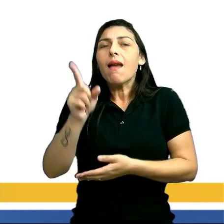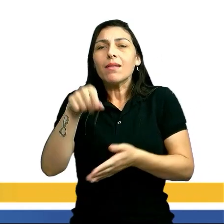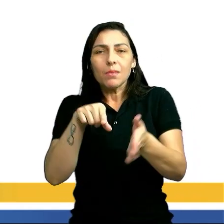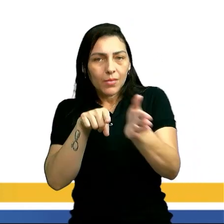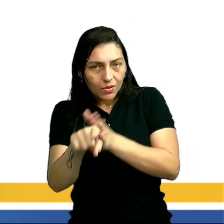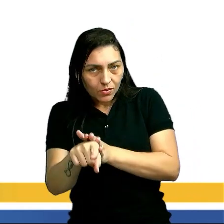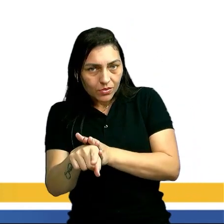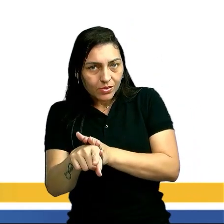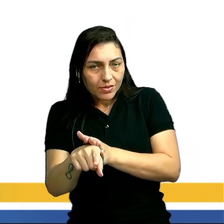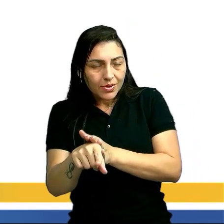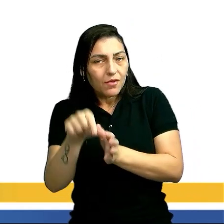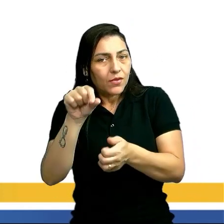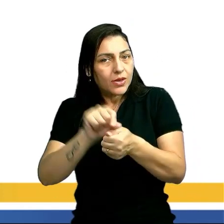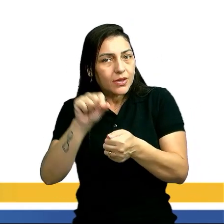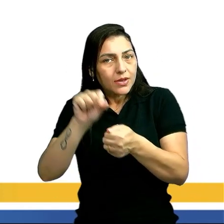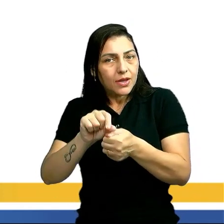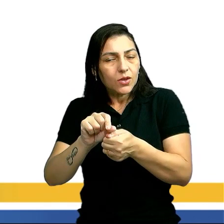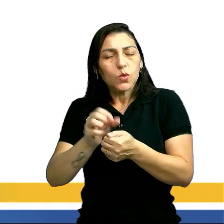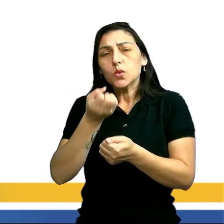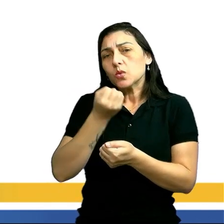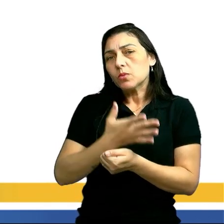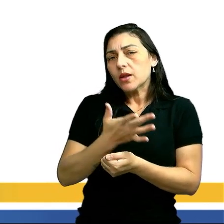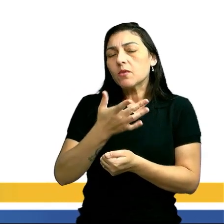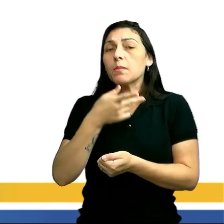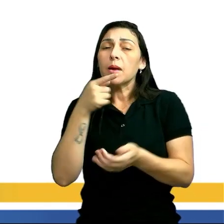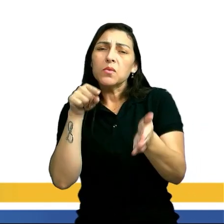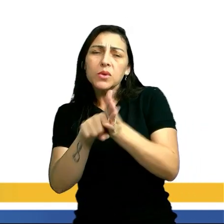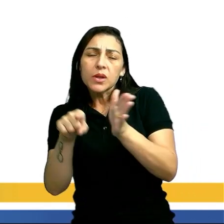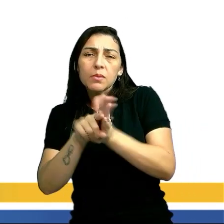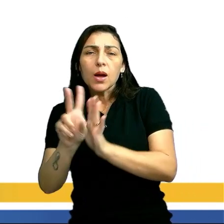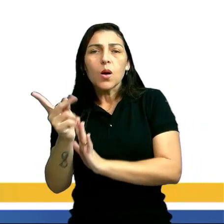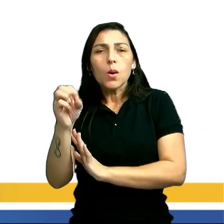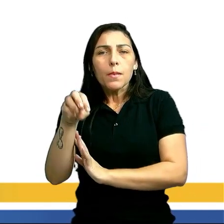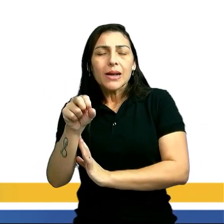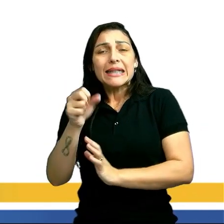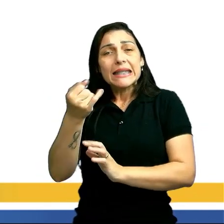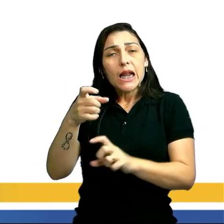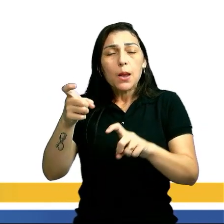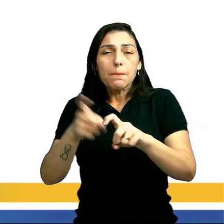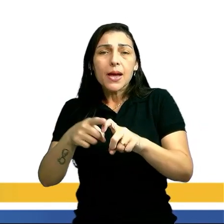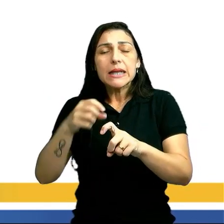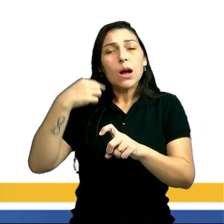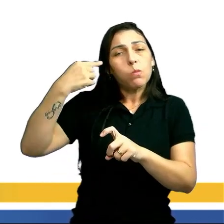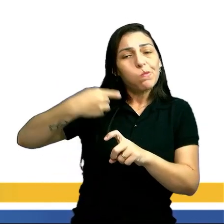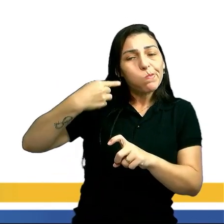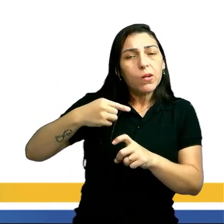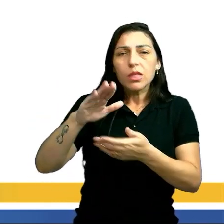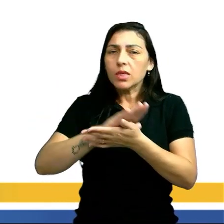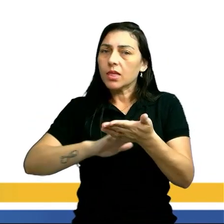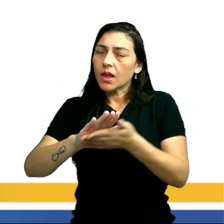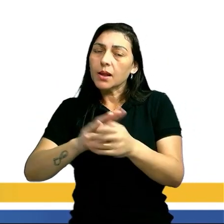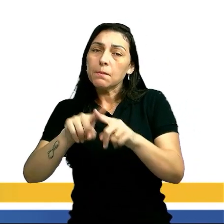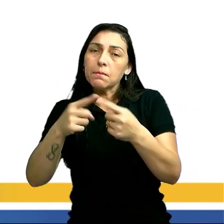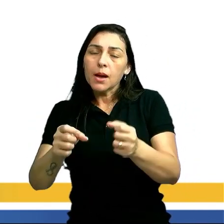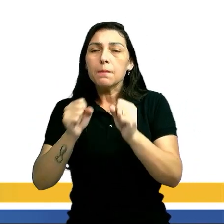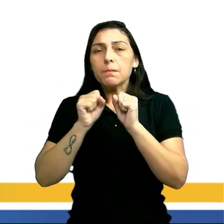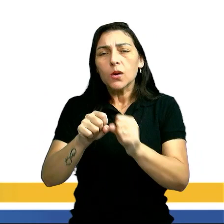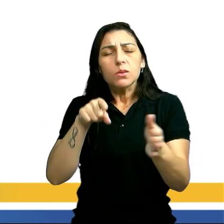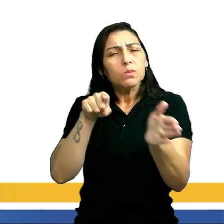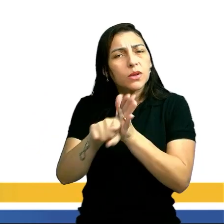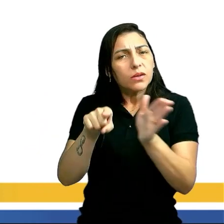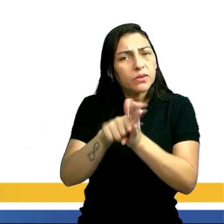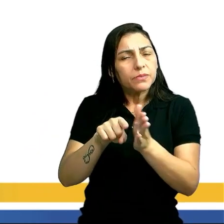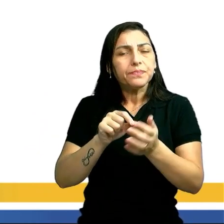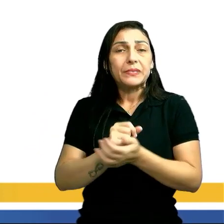pergunta que ele está fazendo para Homero. Tudo bem, ninguém pode perguntar para Homero se ele é médico, se ele é advogado, nada disso, mas a gente pode